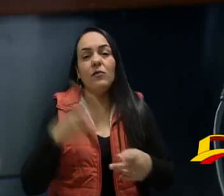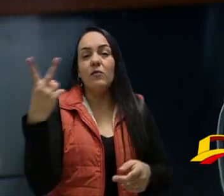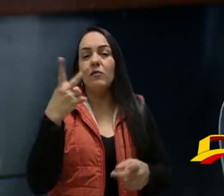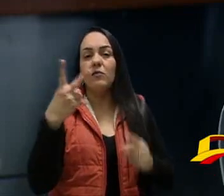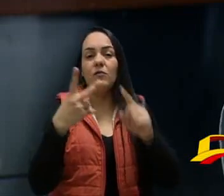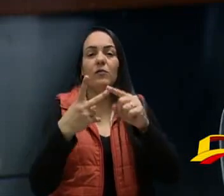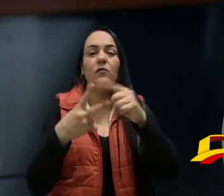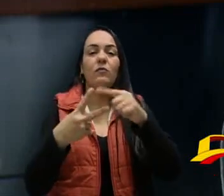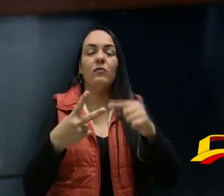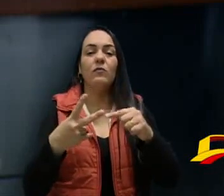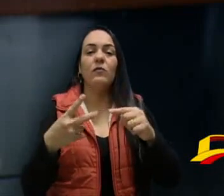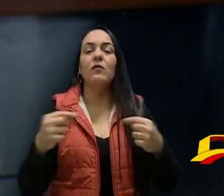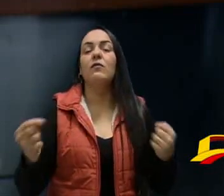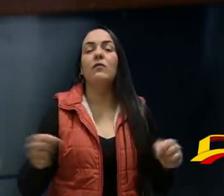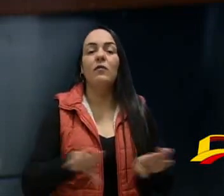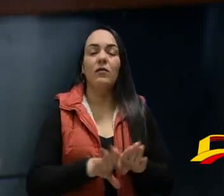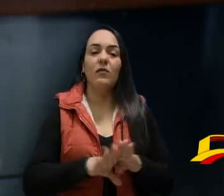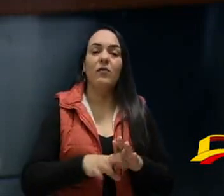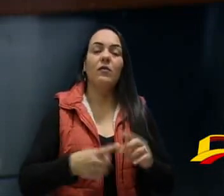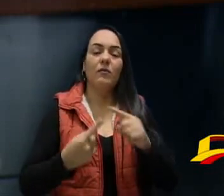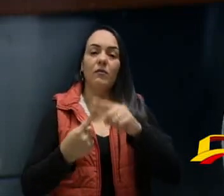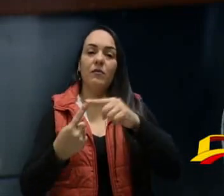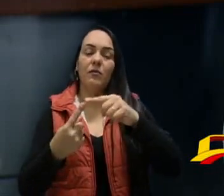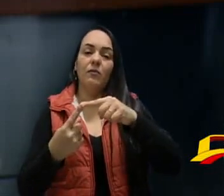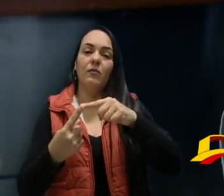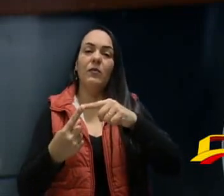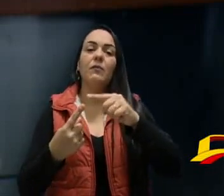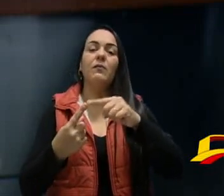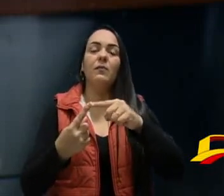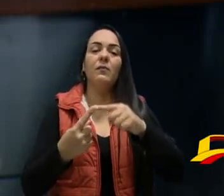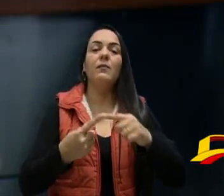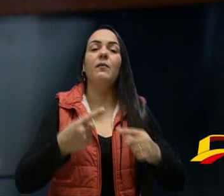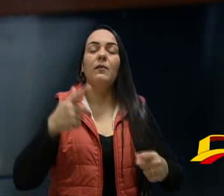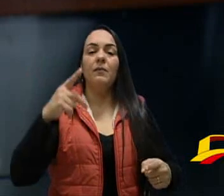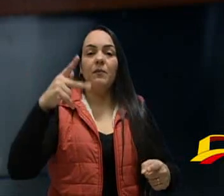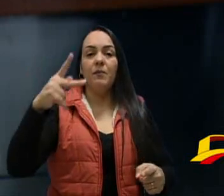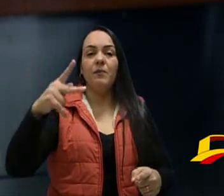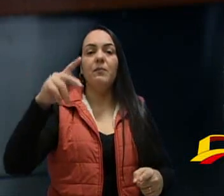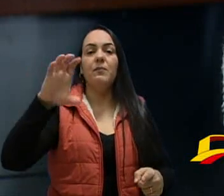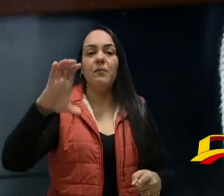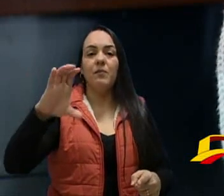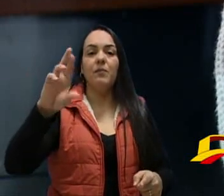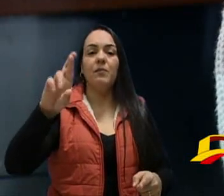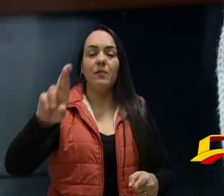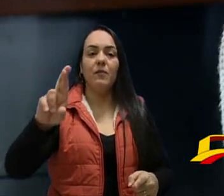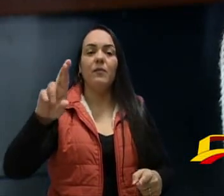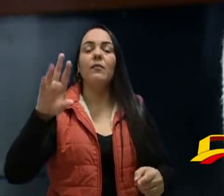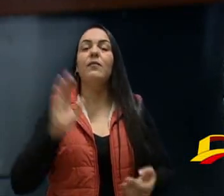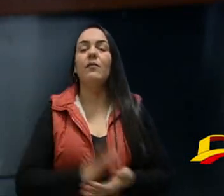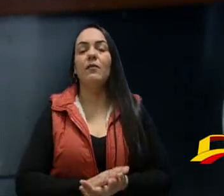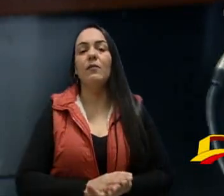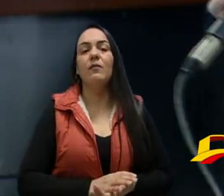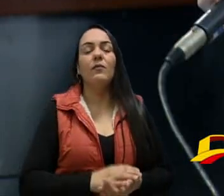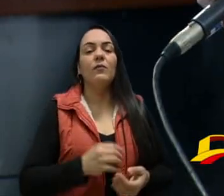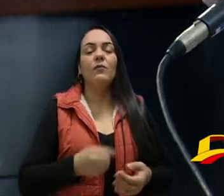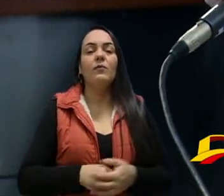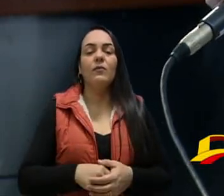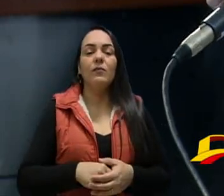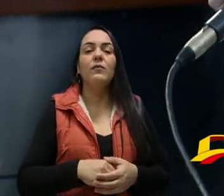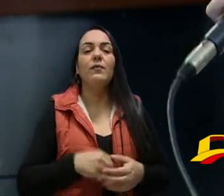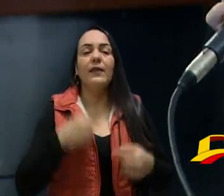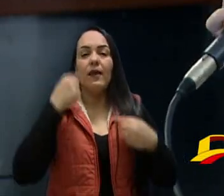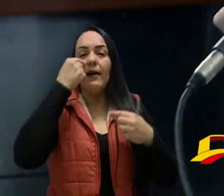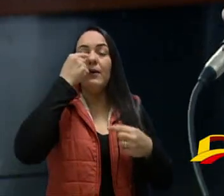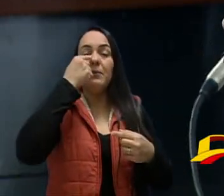dois testes né então a gente tem o teste que é feito pelo que é o pcr que é o teste molecular então é através da coleta